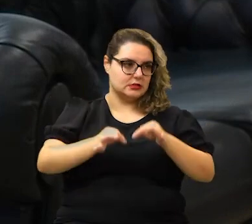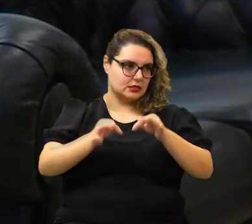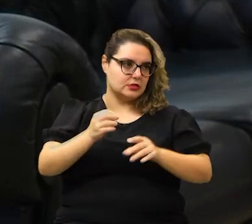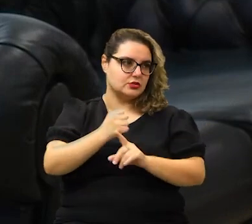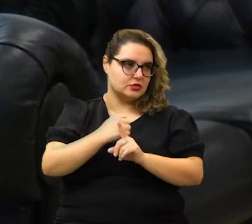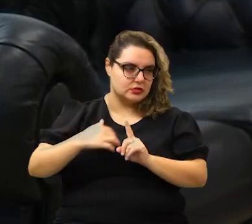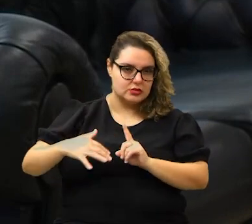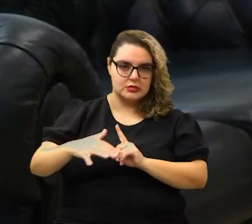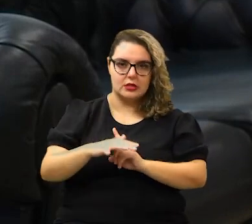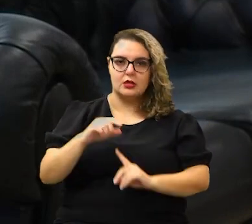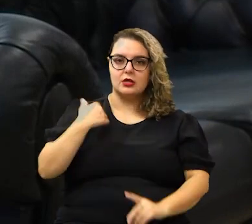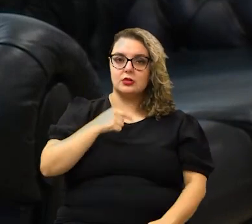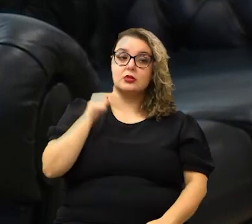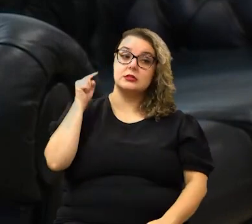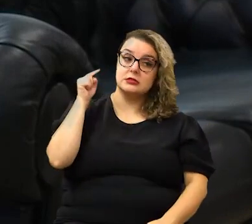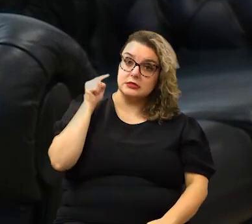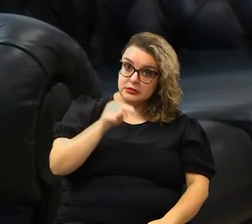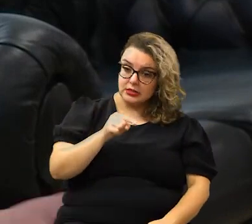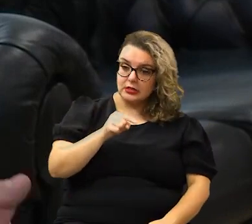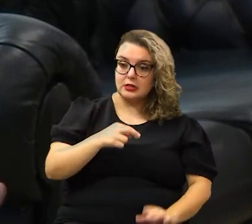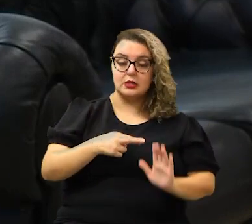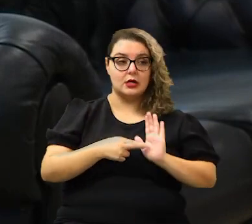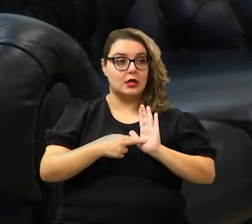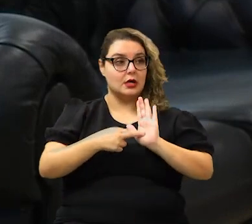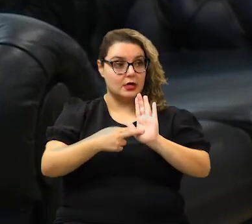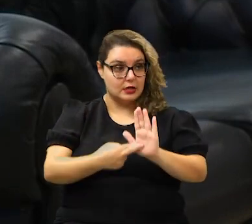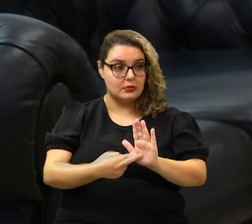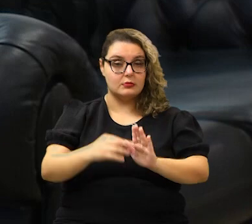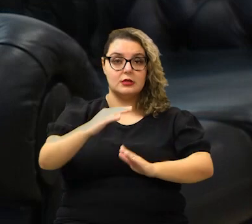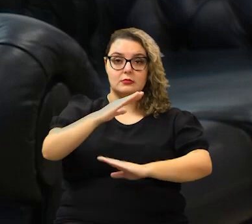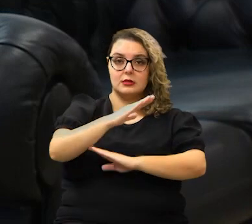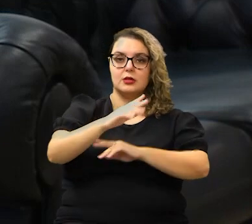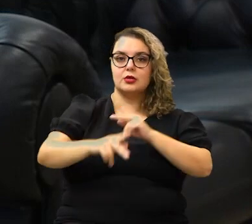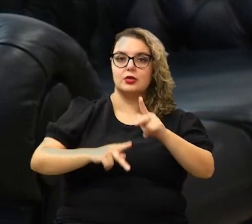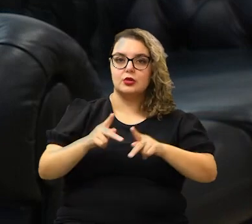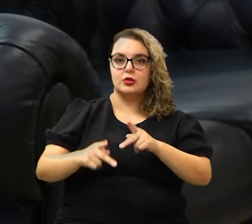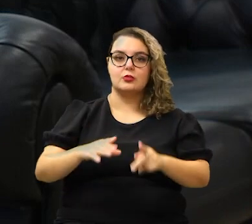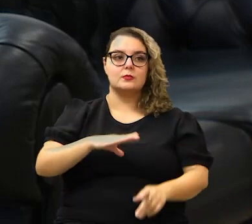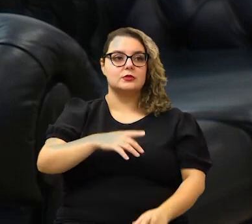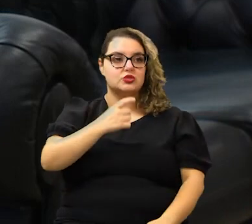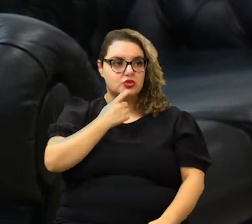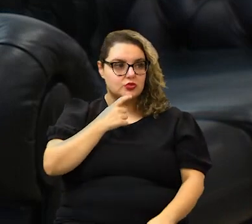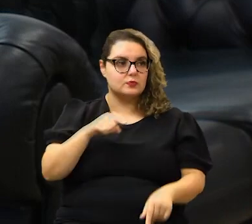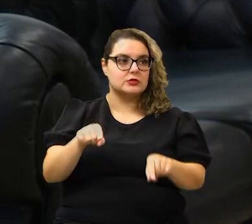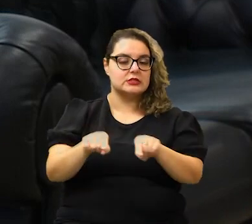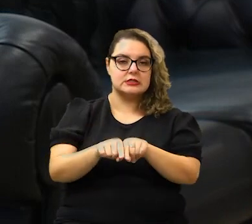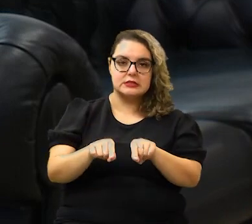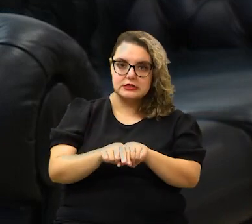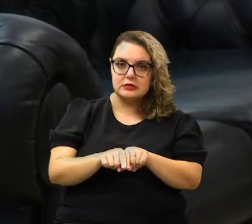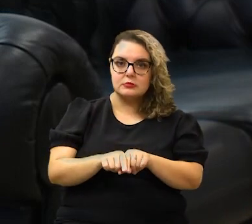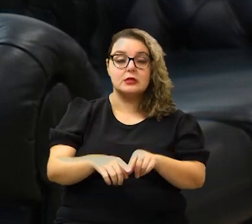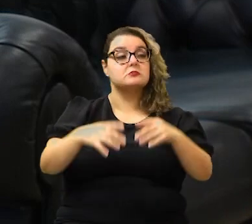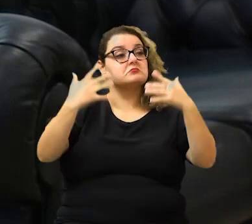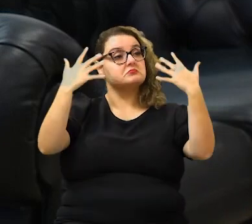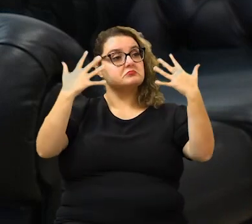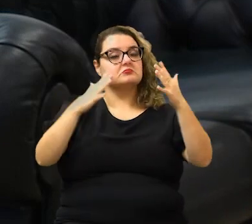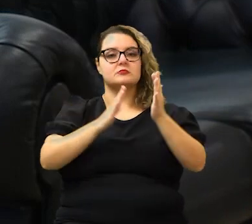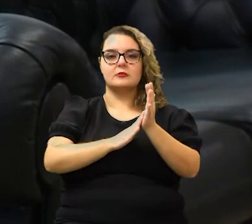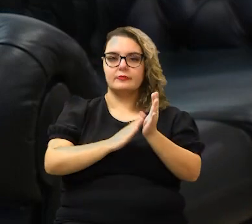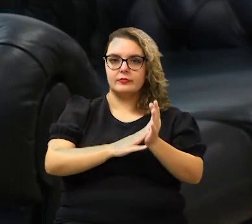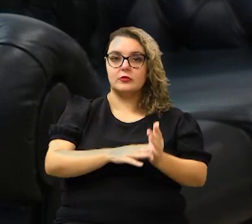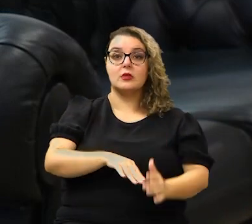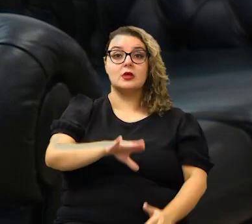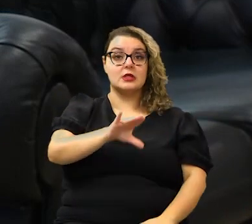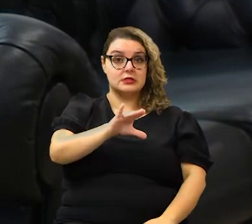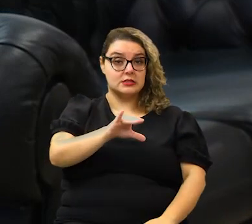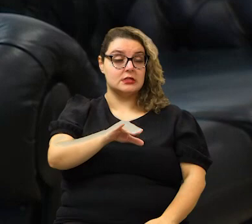da justiça social. E nós fomos lá, representando a Câmara e a população de Campinas também, cumprimentar o Centro de